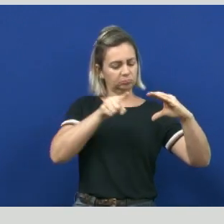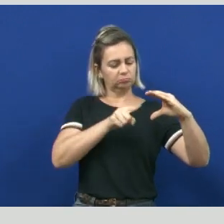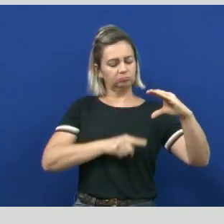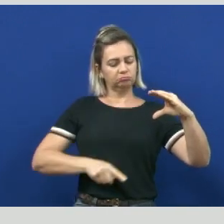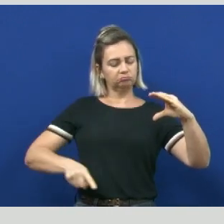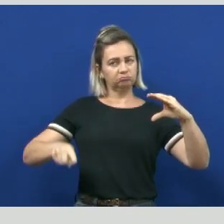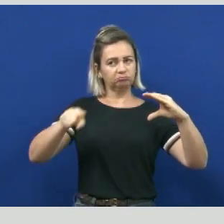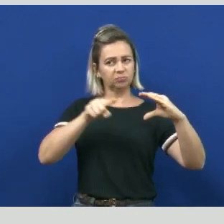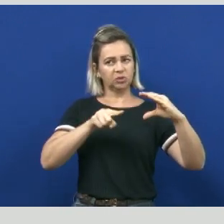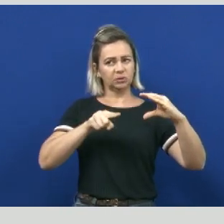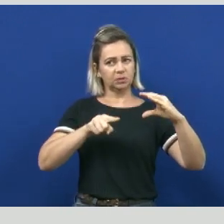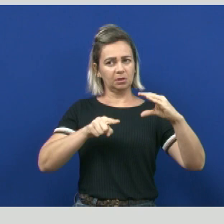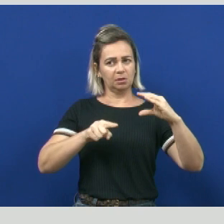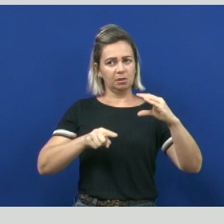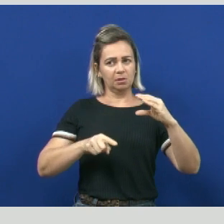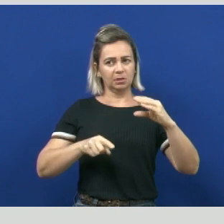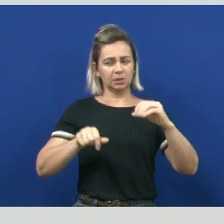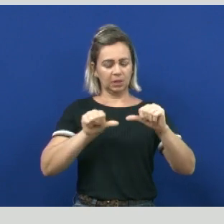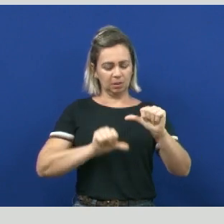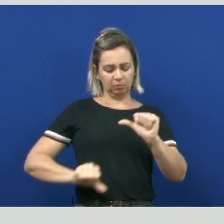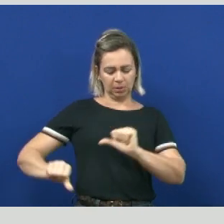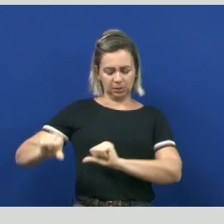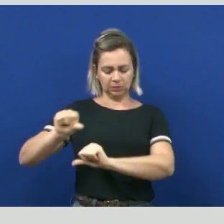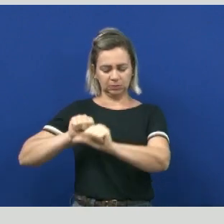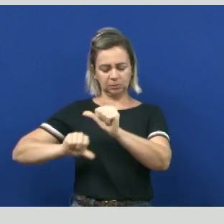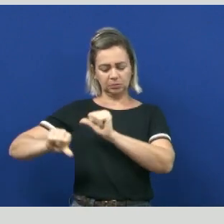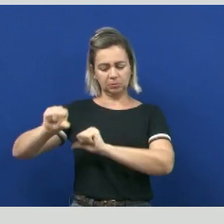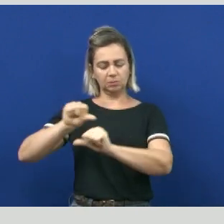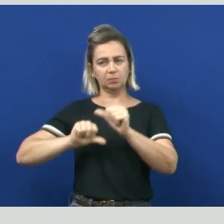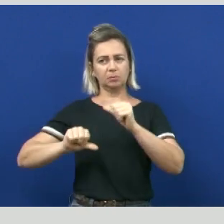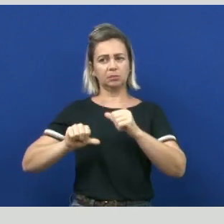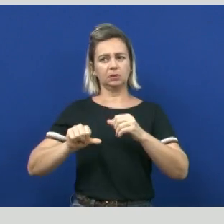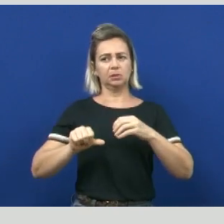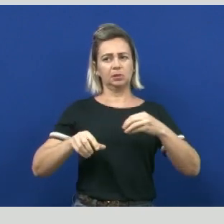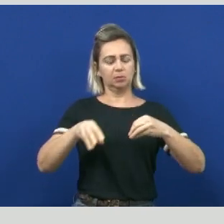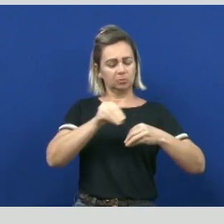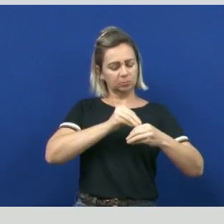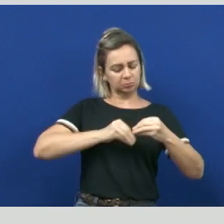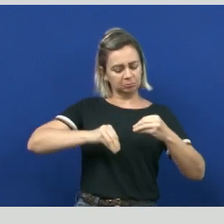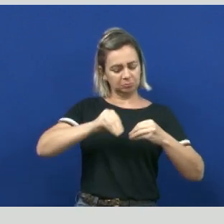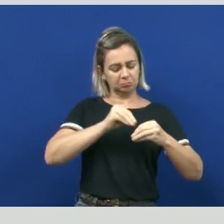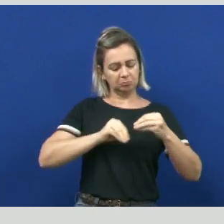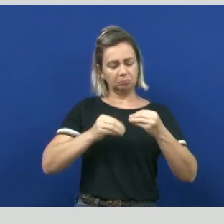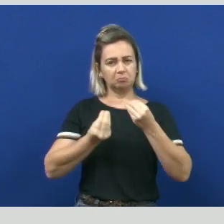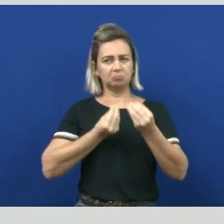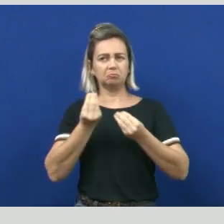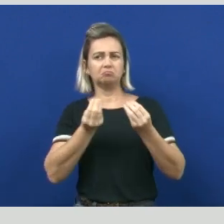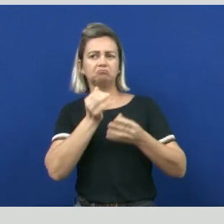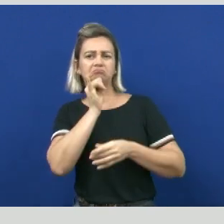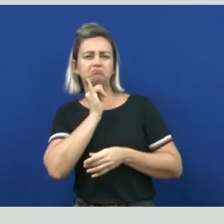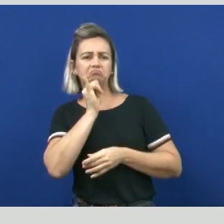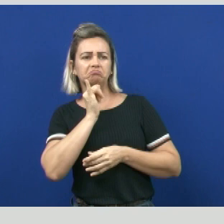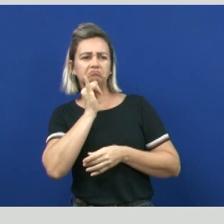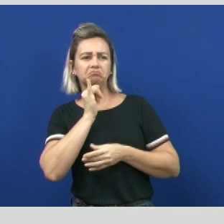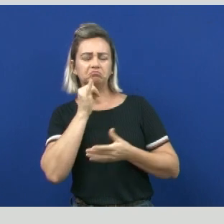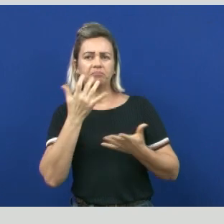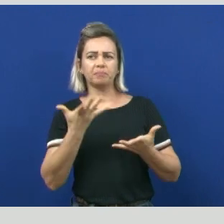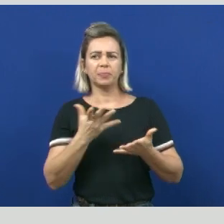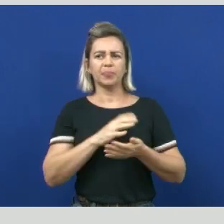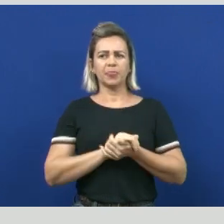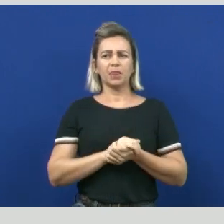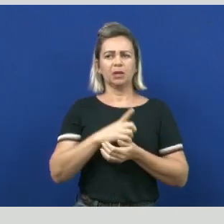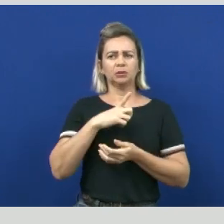para formar os tecidos vão se agrupar e formar o órgão, ou um órgão, né? E os órgãos